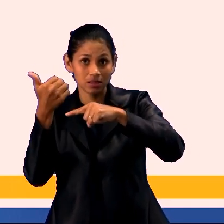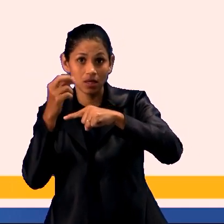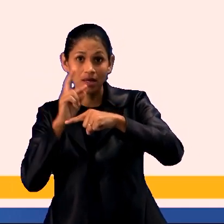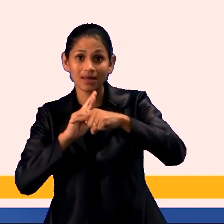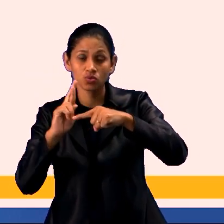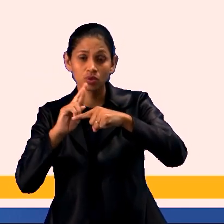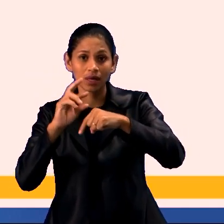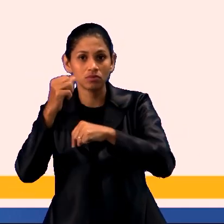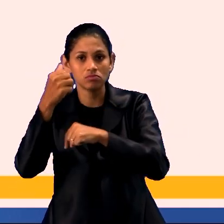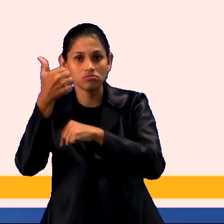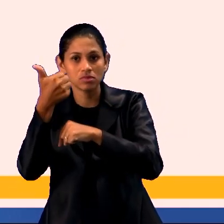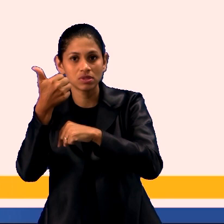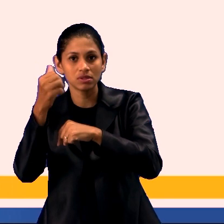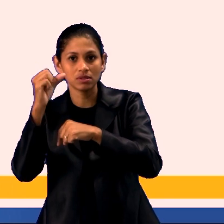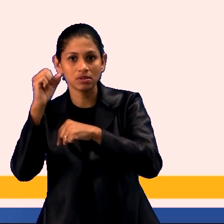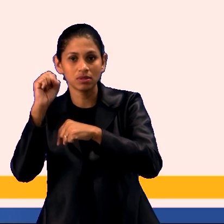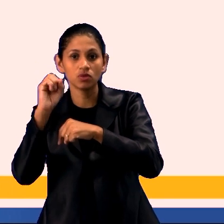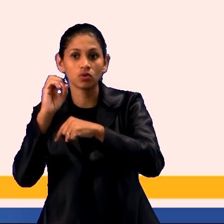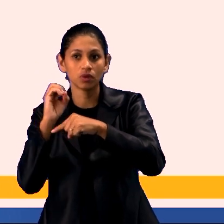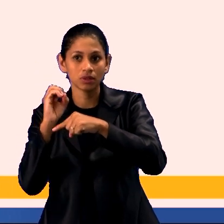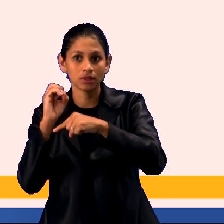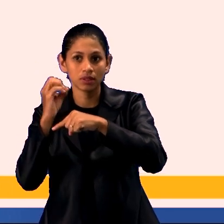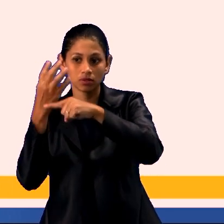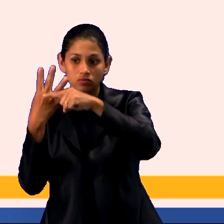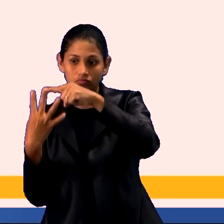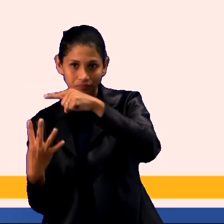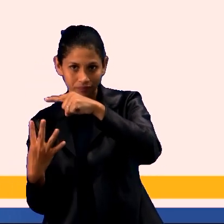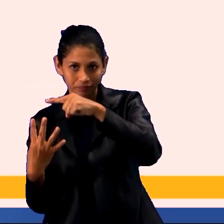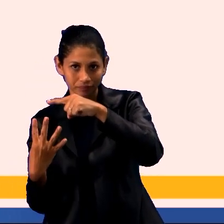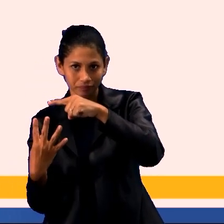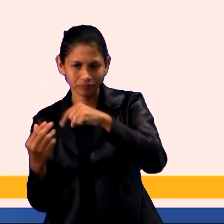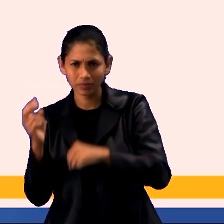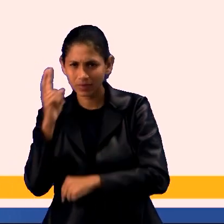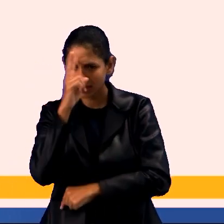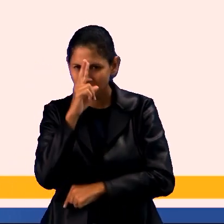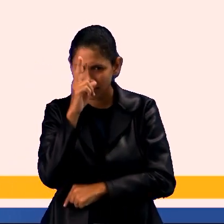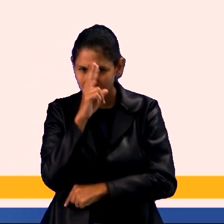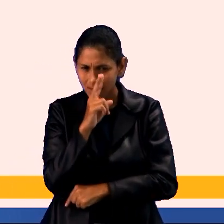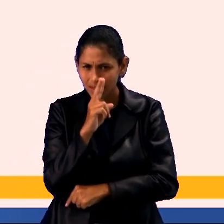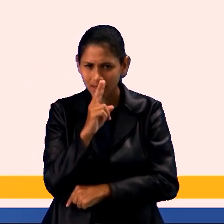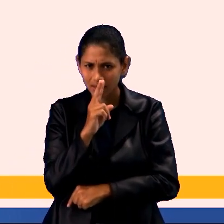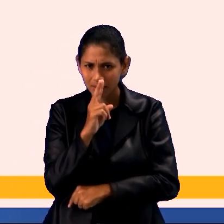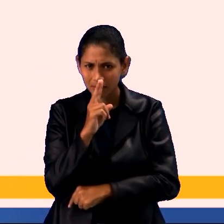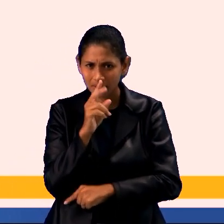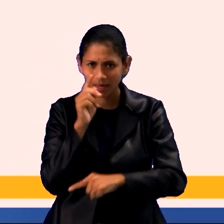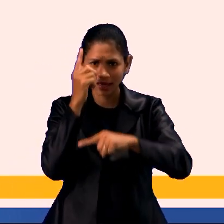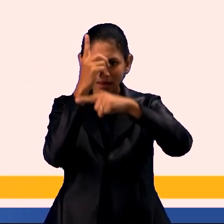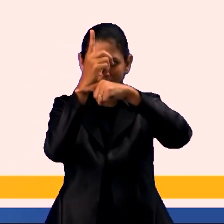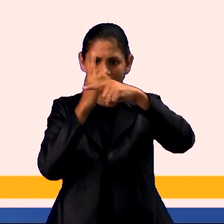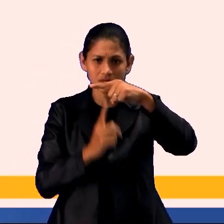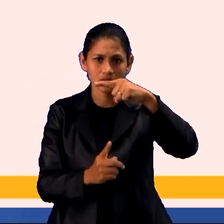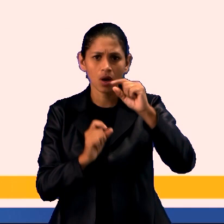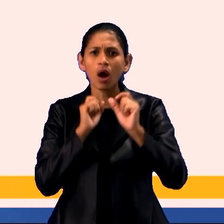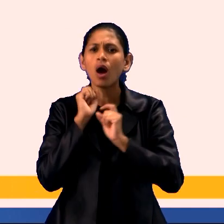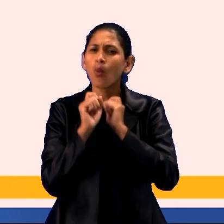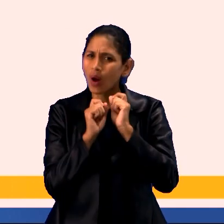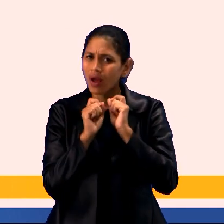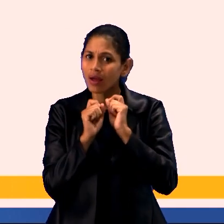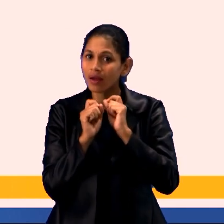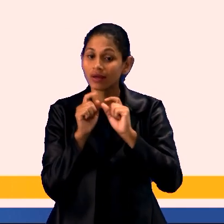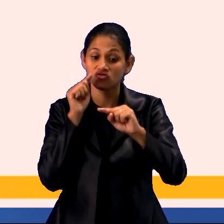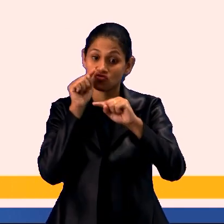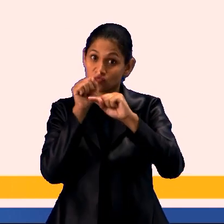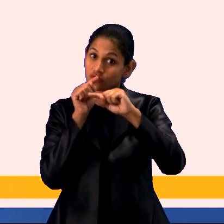uma nova fração, 180 sobre 4. Lembra que a fração é uma divisão? O que eu vou fazer? Dividir